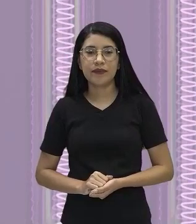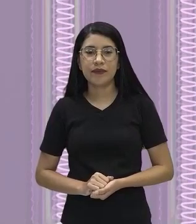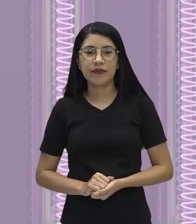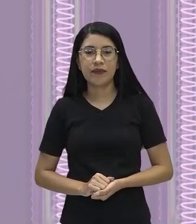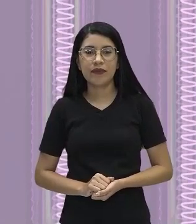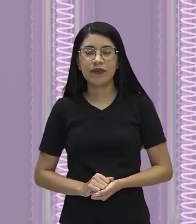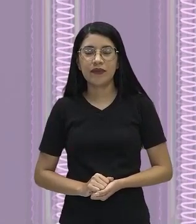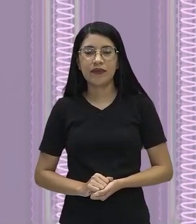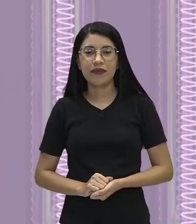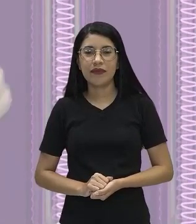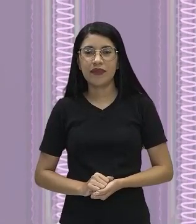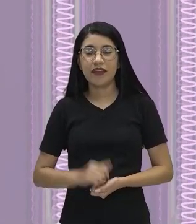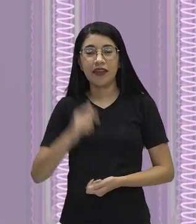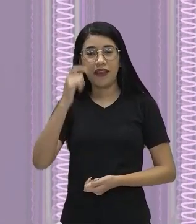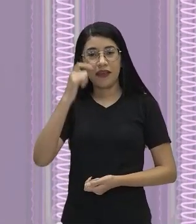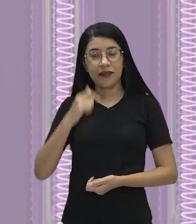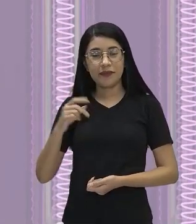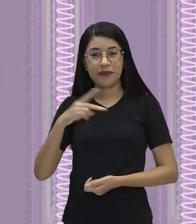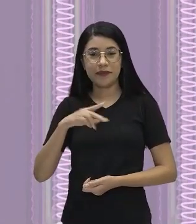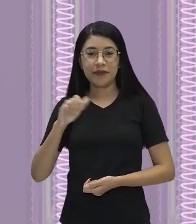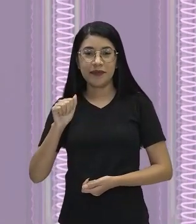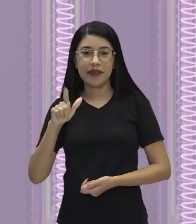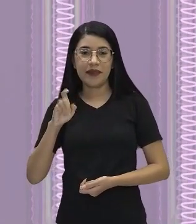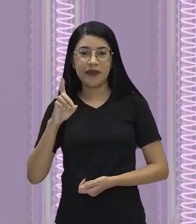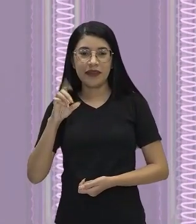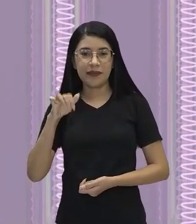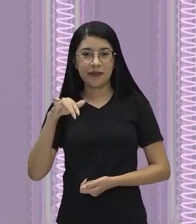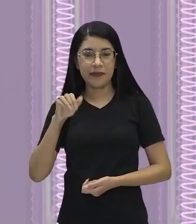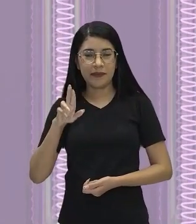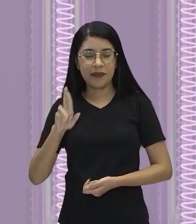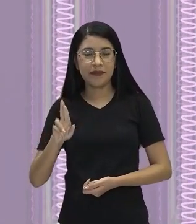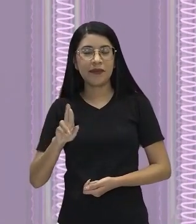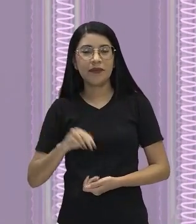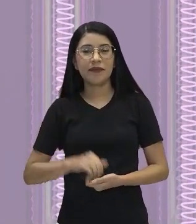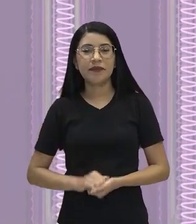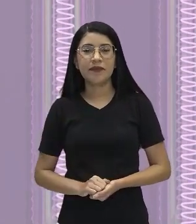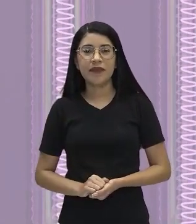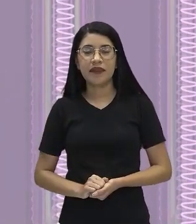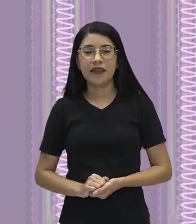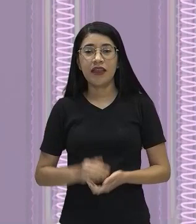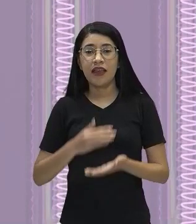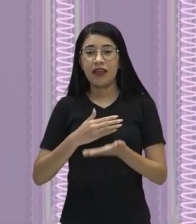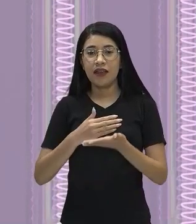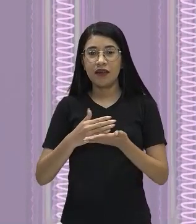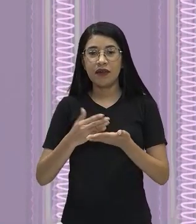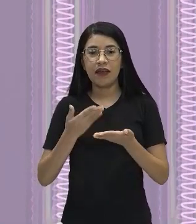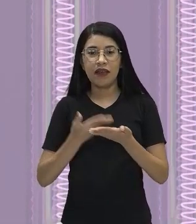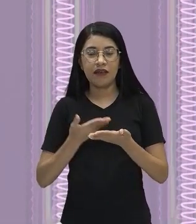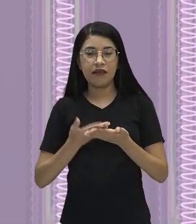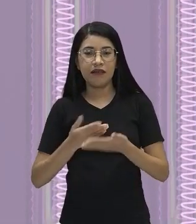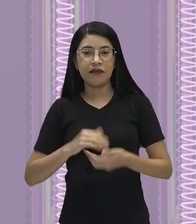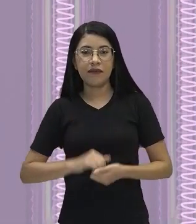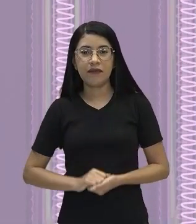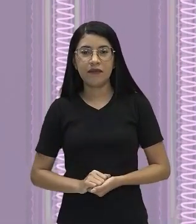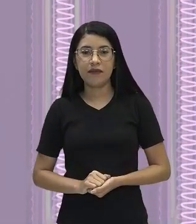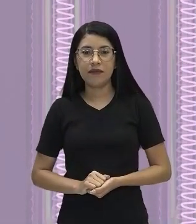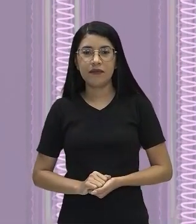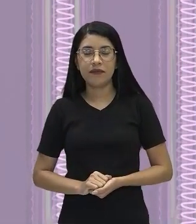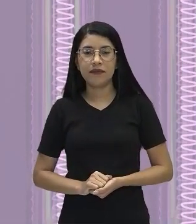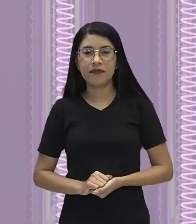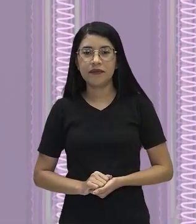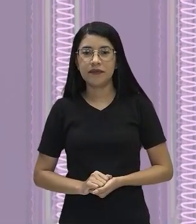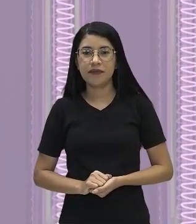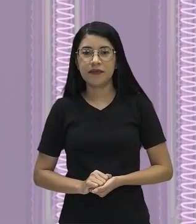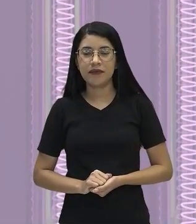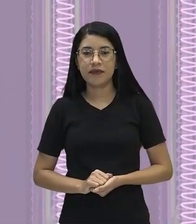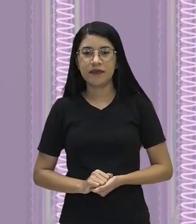Eu sou o professor Aldemir Malveira, então vamos agora para a nossa aula. Vamos ver